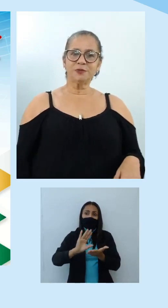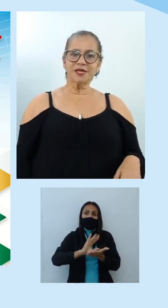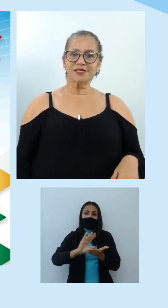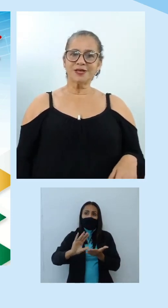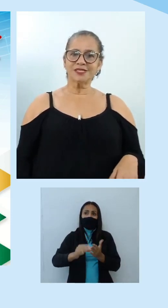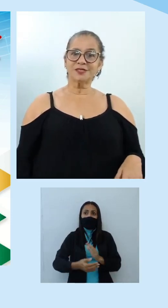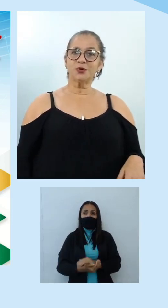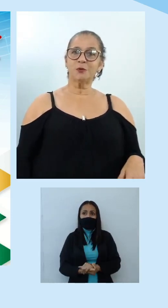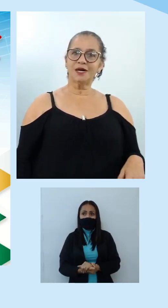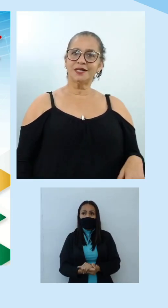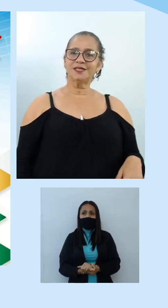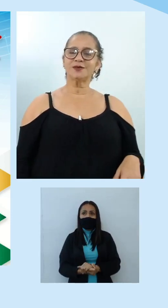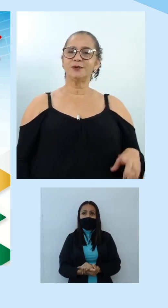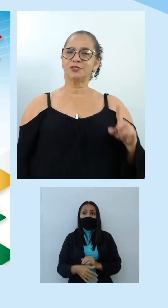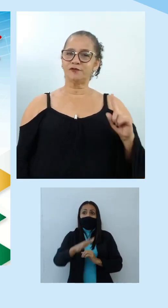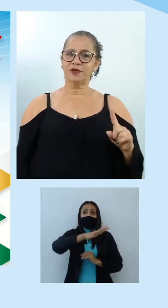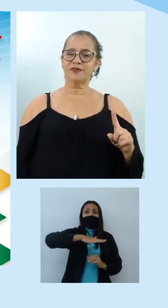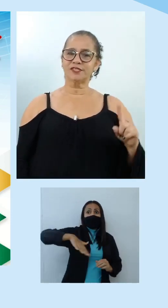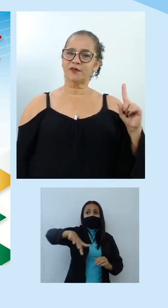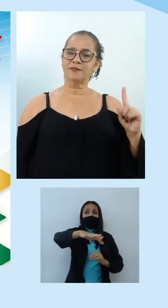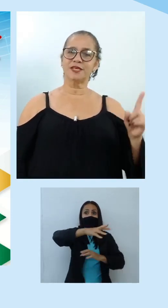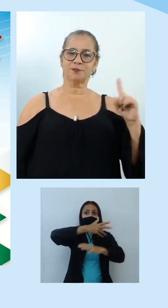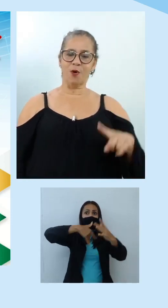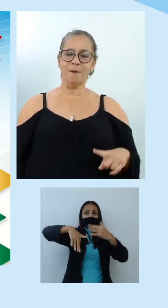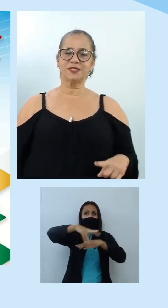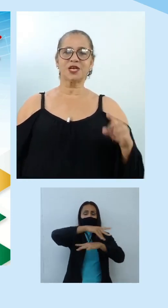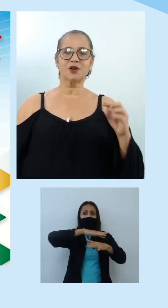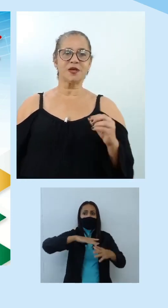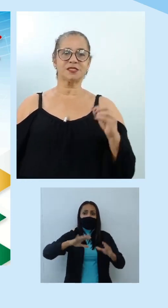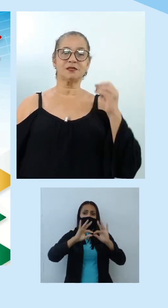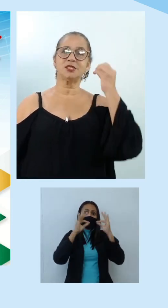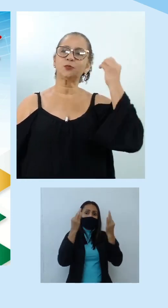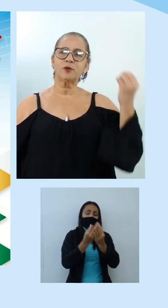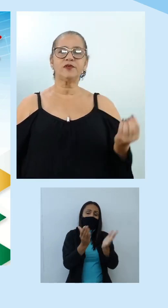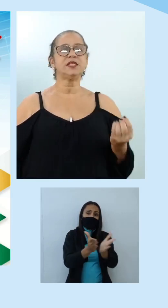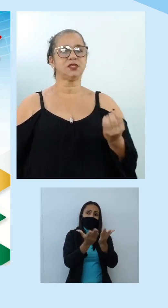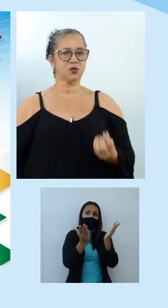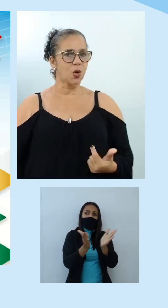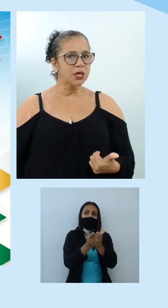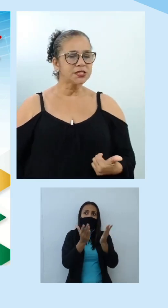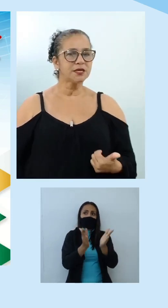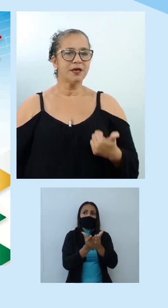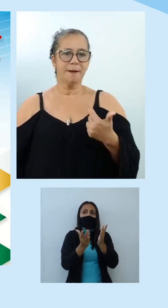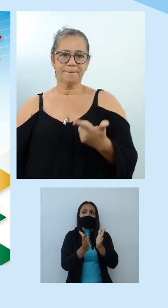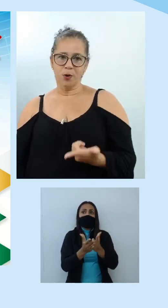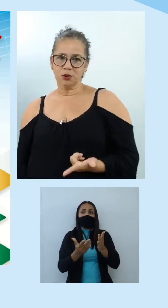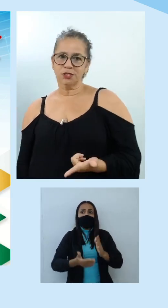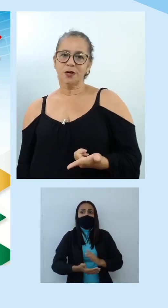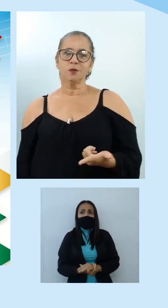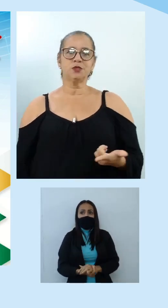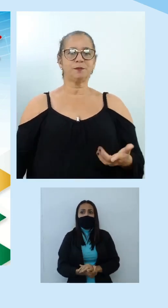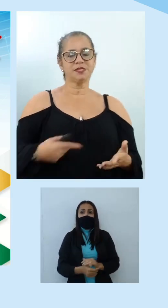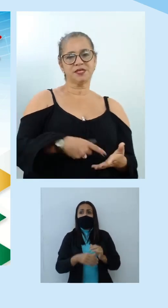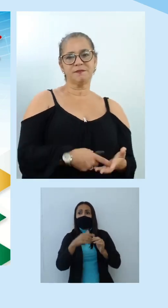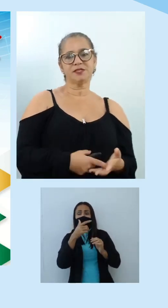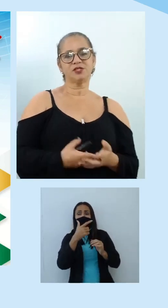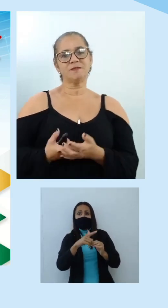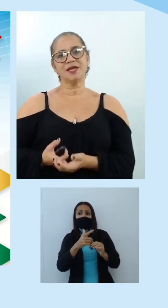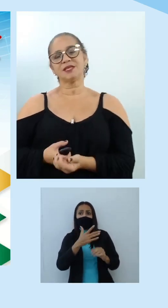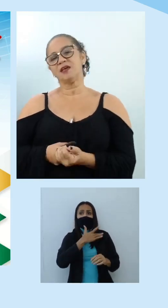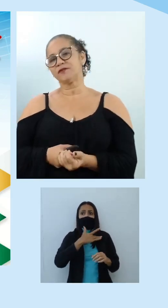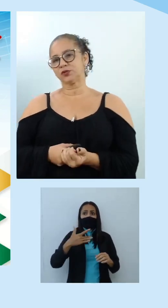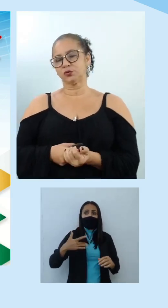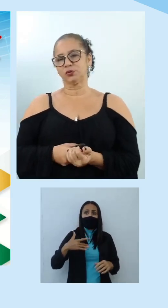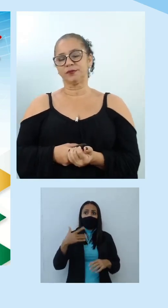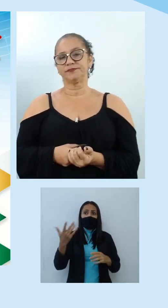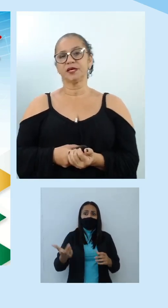Gente, no Brasil, as áreas urbanas onde vivem as famílias pobres geralmente são desprovidas de escolas, postos de saúde, policiamento e